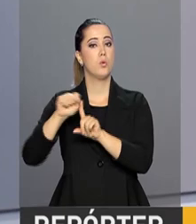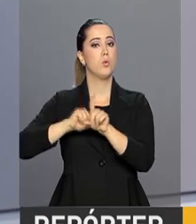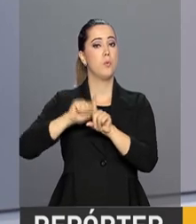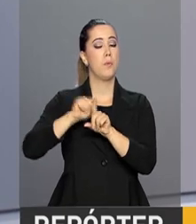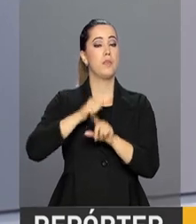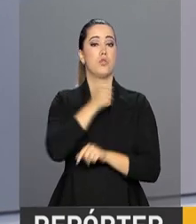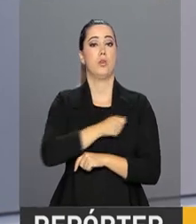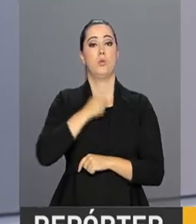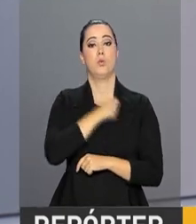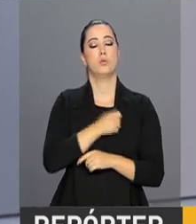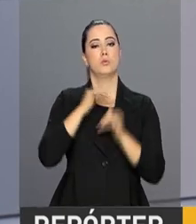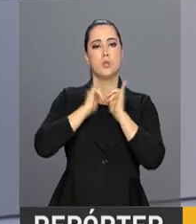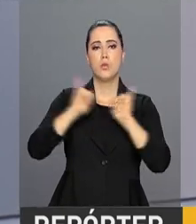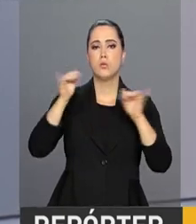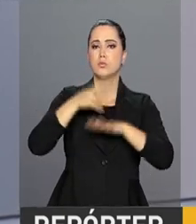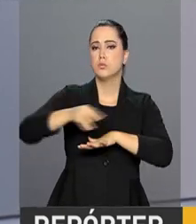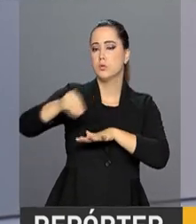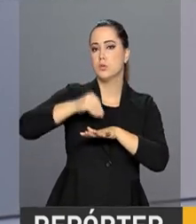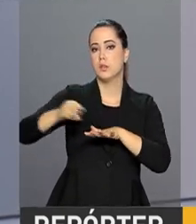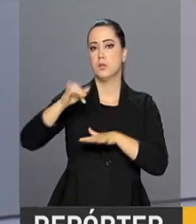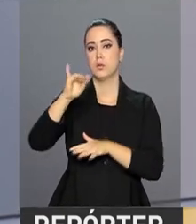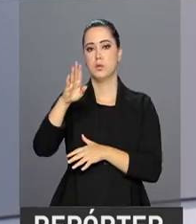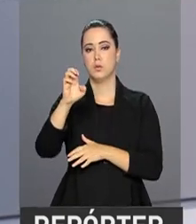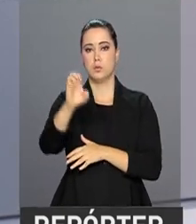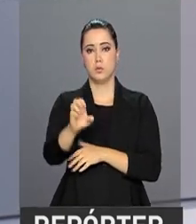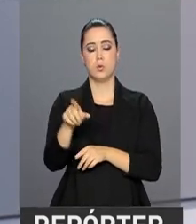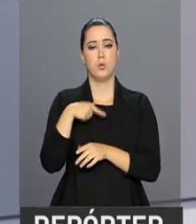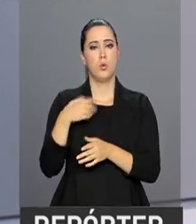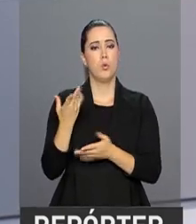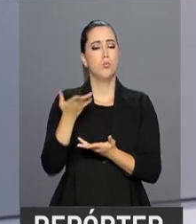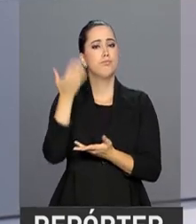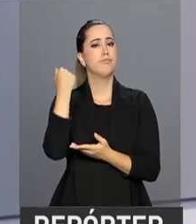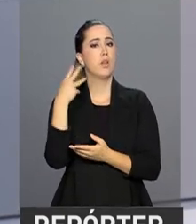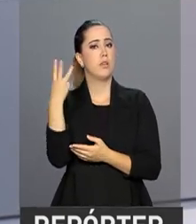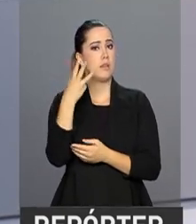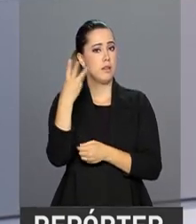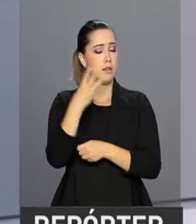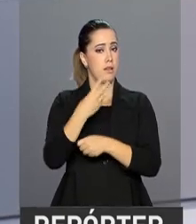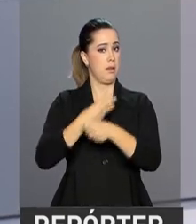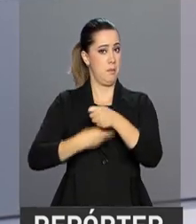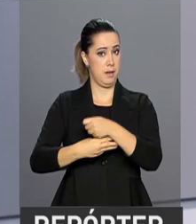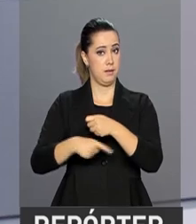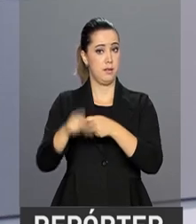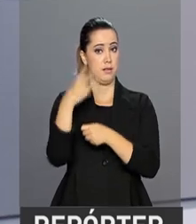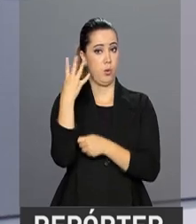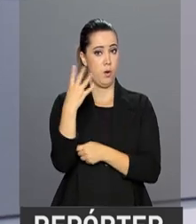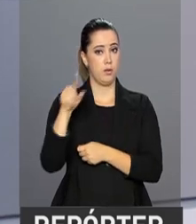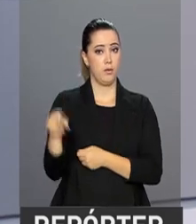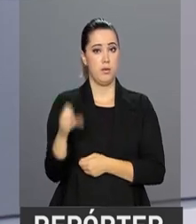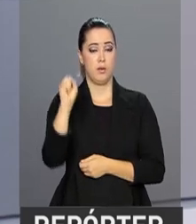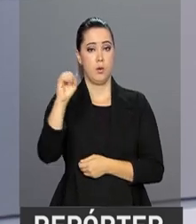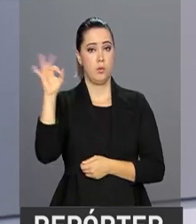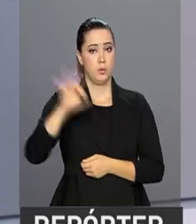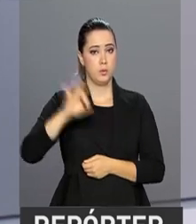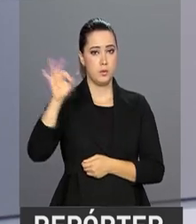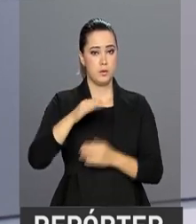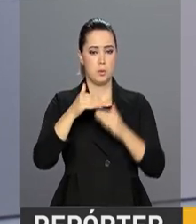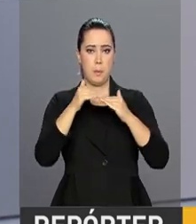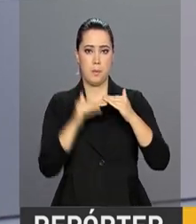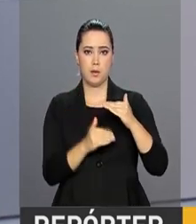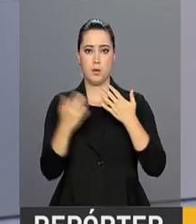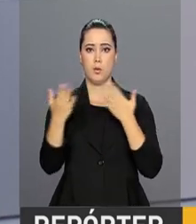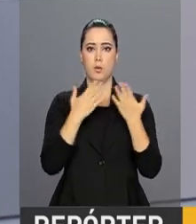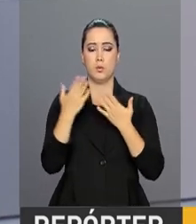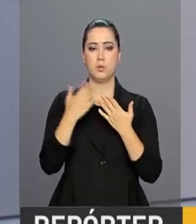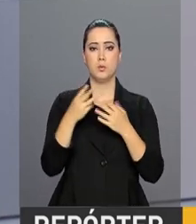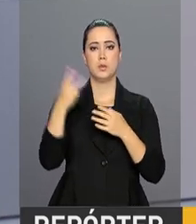agosto. A informação foi divulgada hoje pelo IBGE. O índice do último trimestre foi 4,8% menor em comparação com o